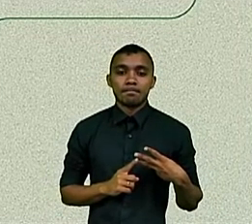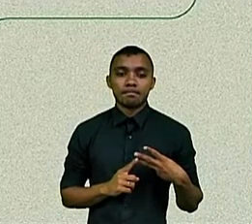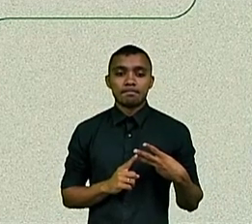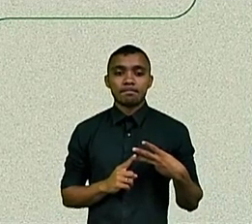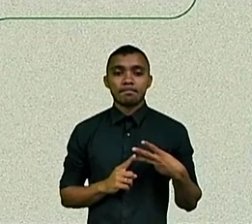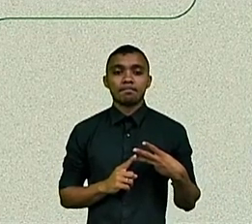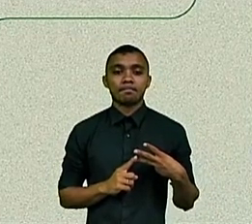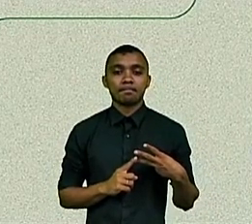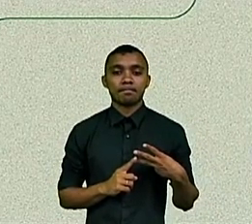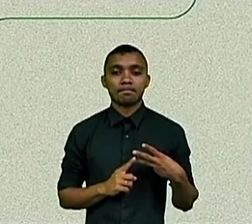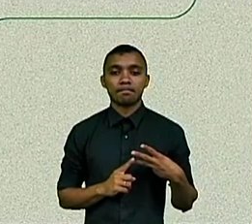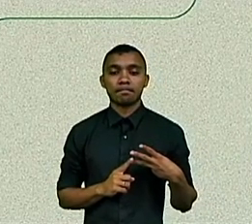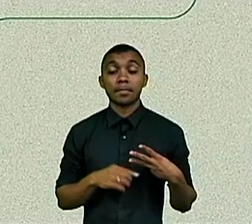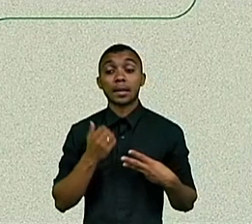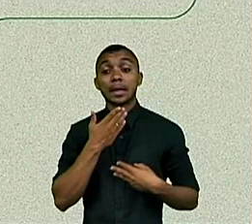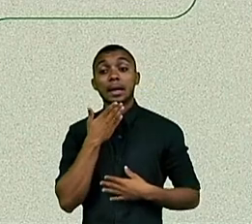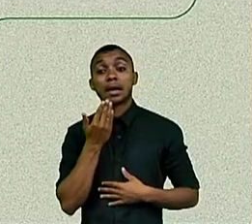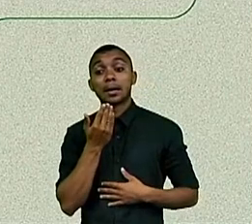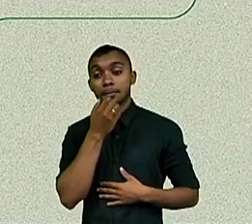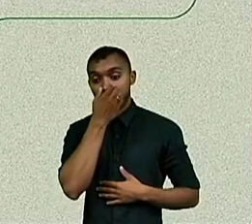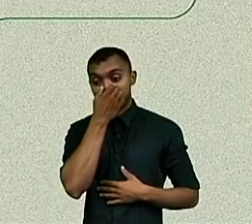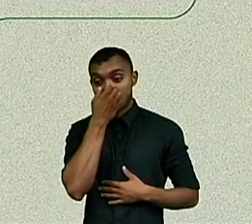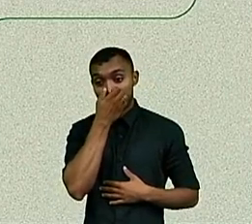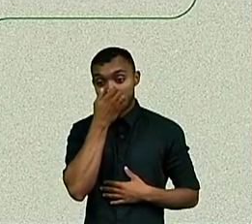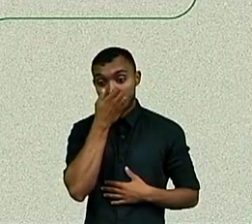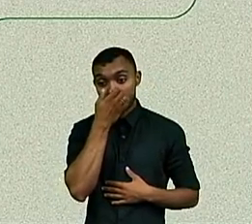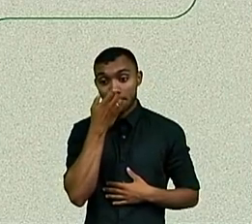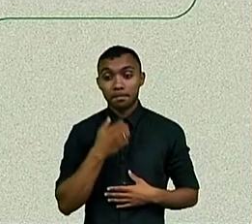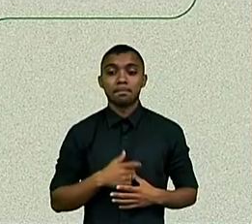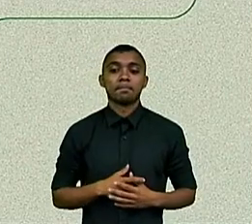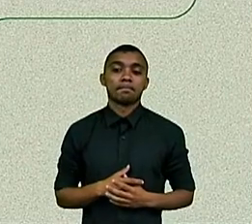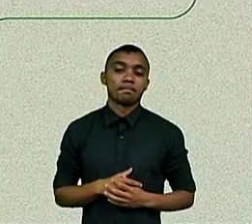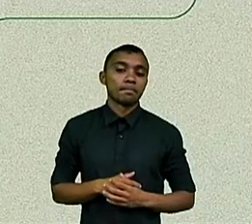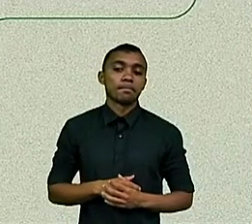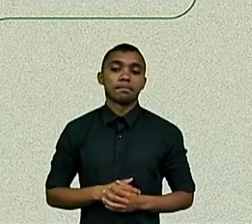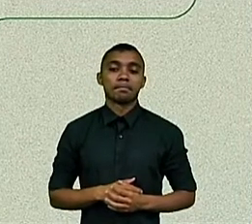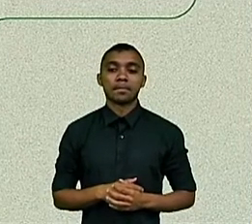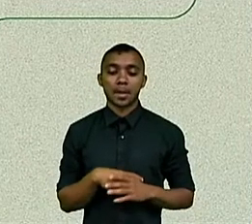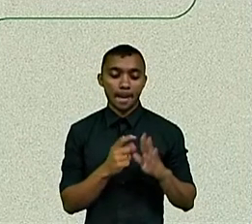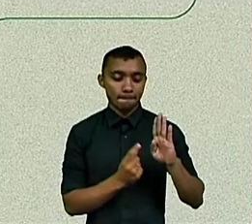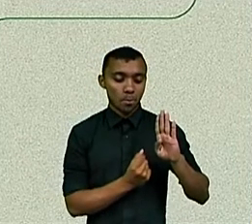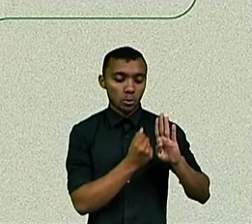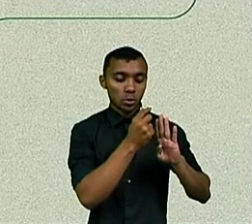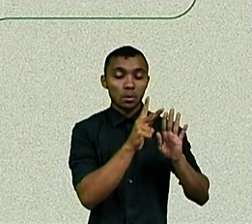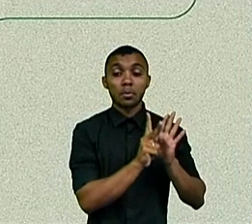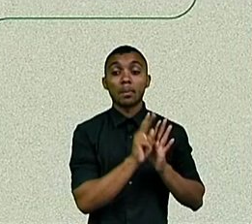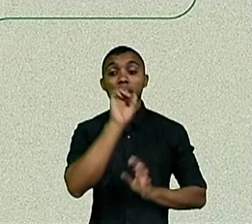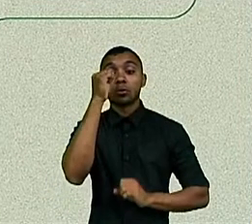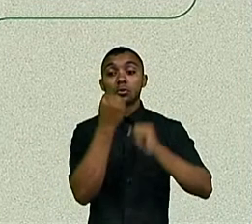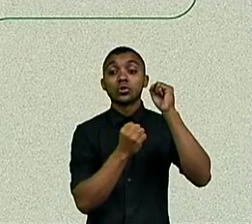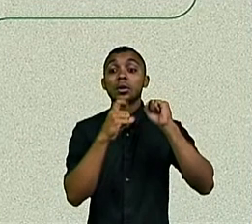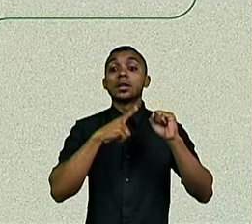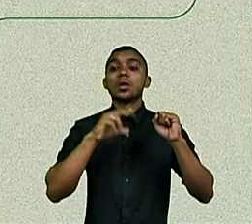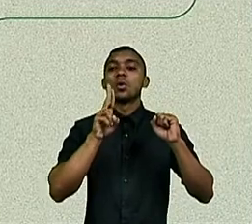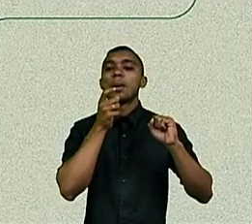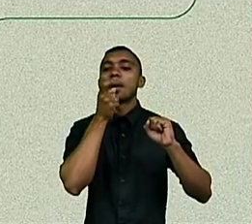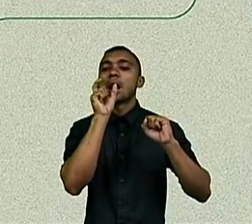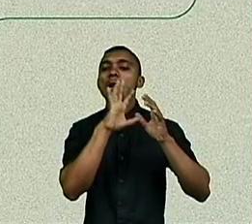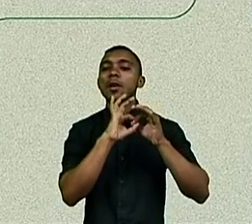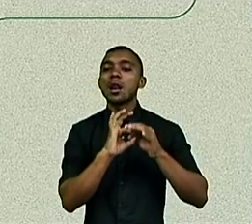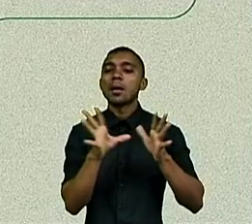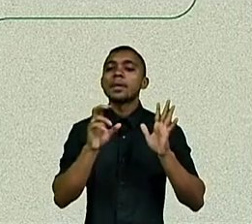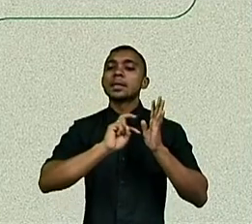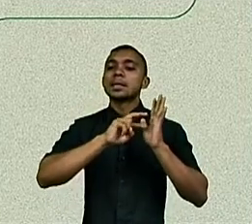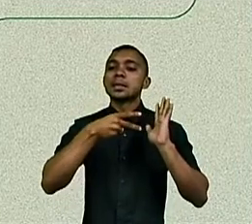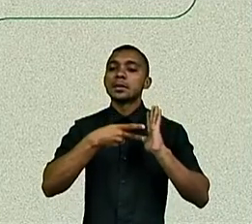intervenção do mercado pessoal uma das premissas da burguesia industrial é o chamado liberalismo é a liberdade